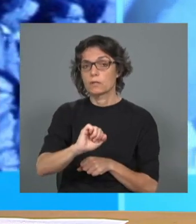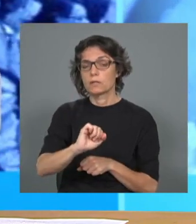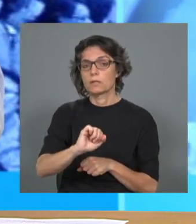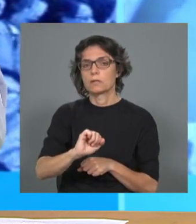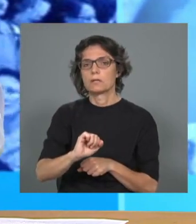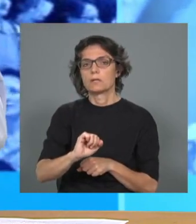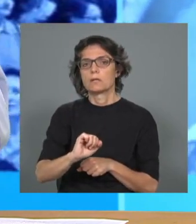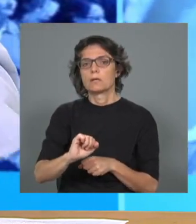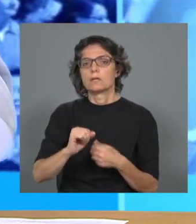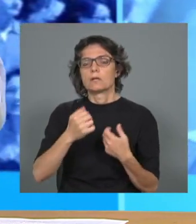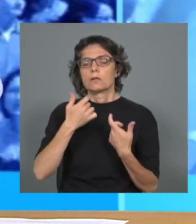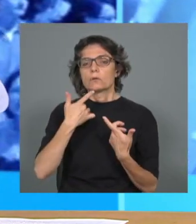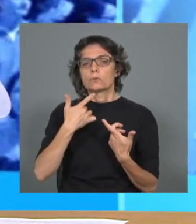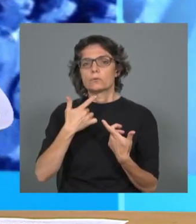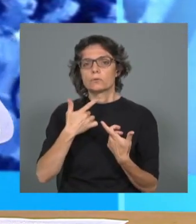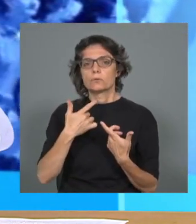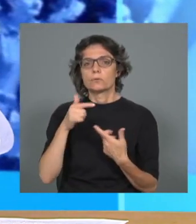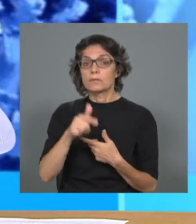seus proveitos para